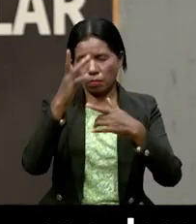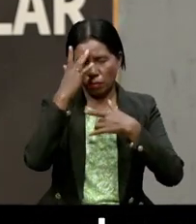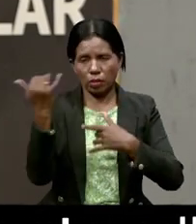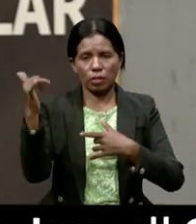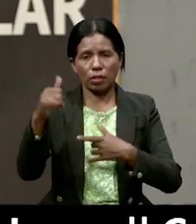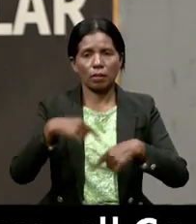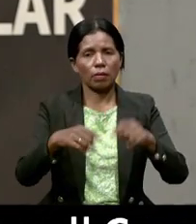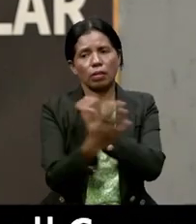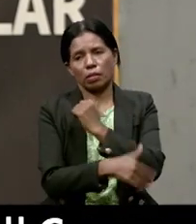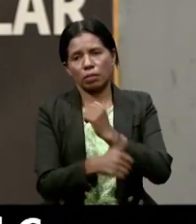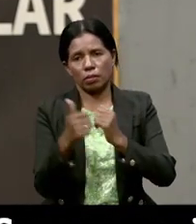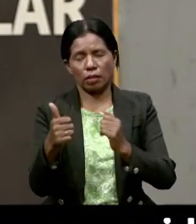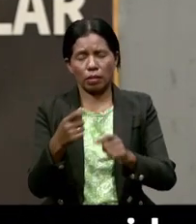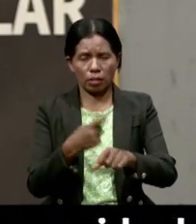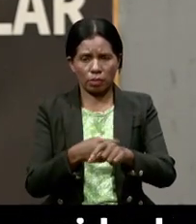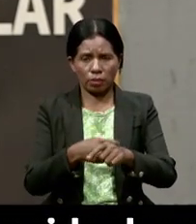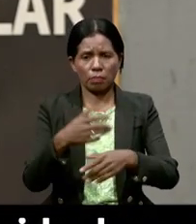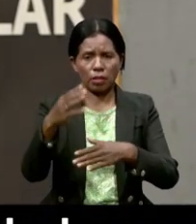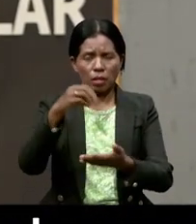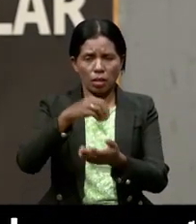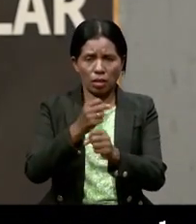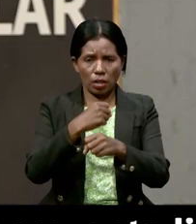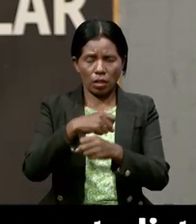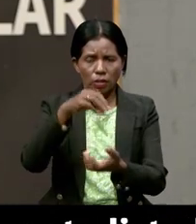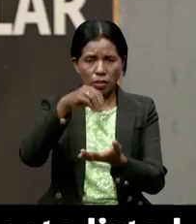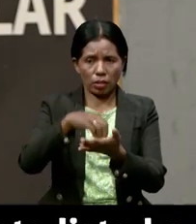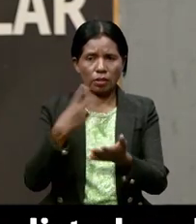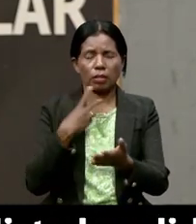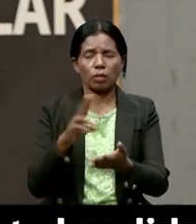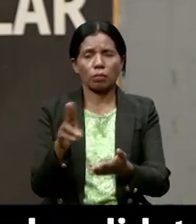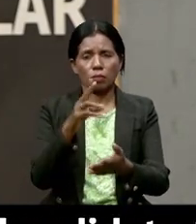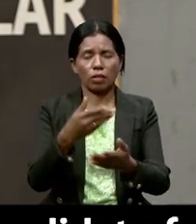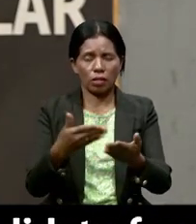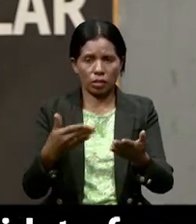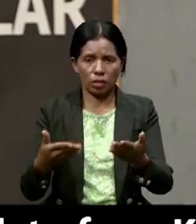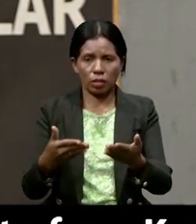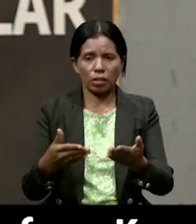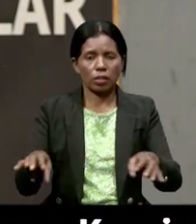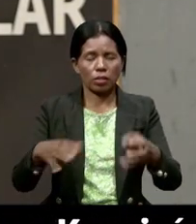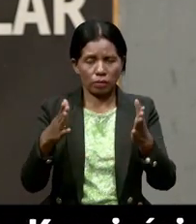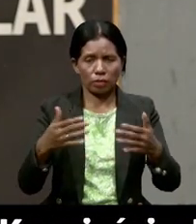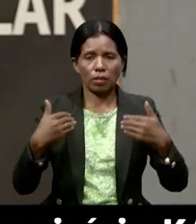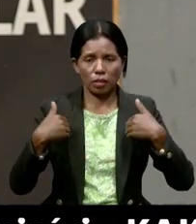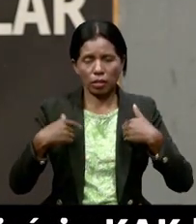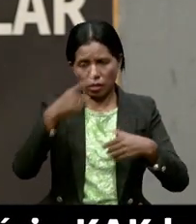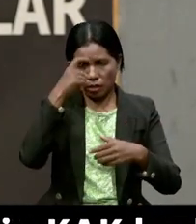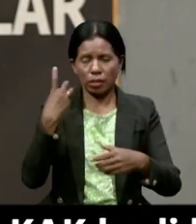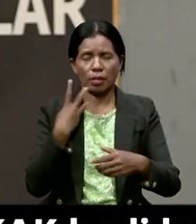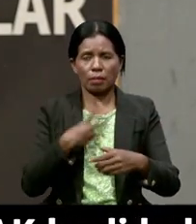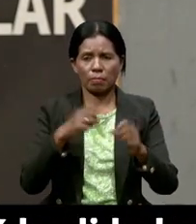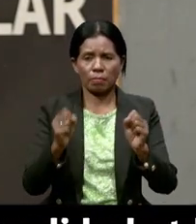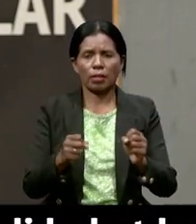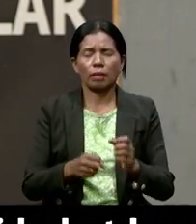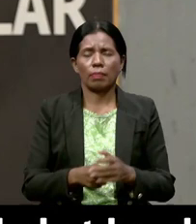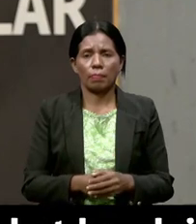Ilior. Tempo não tem que investir em Ilara, aproveita a Tinan recursos humanos na torna de Iha, para ter velho. Halo